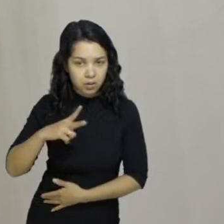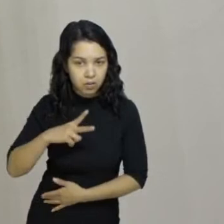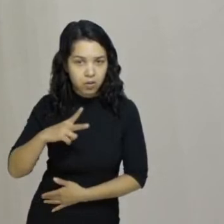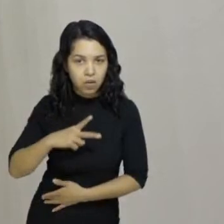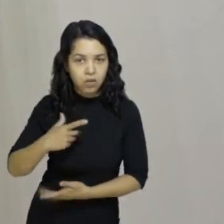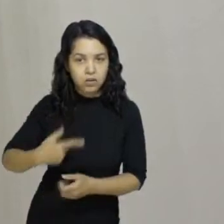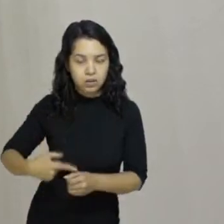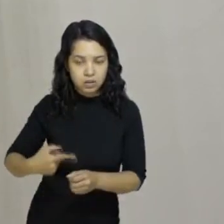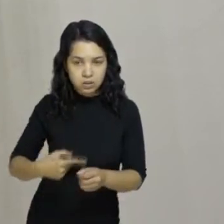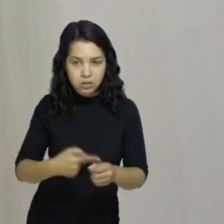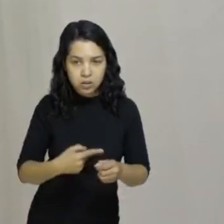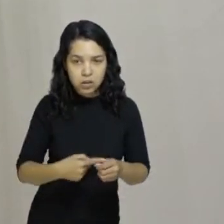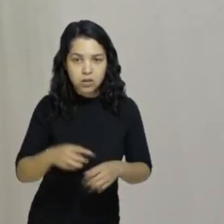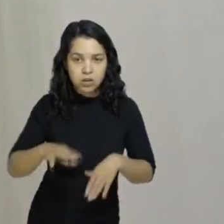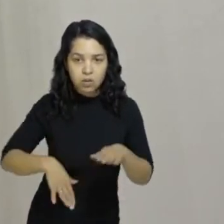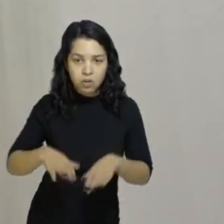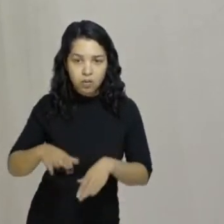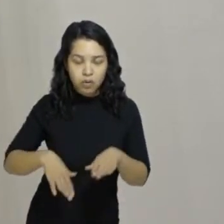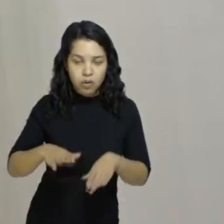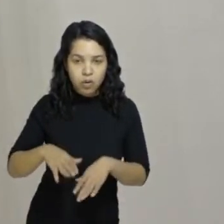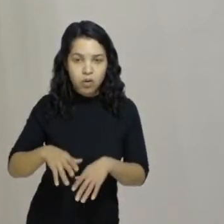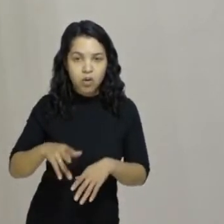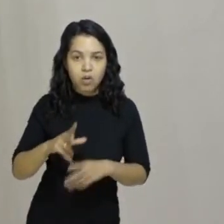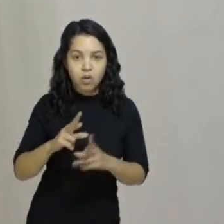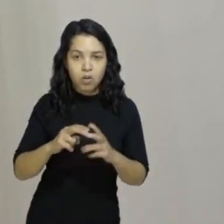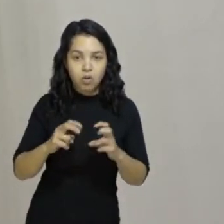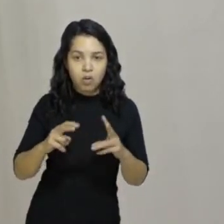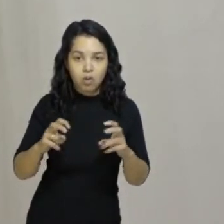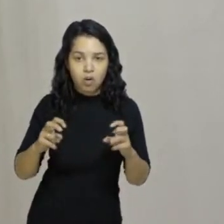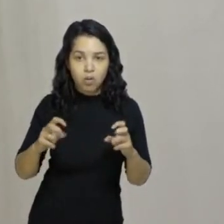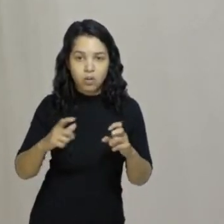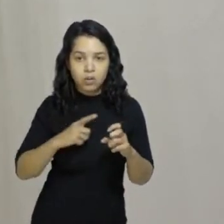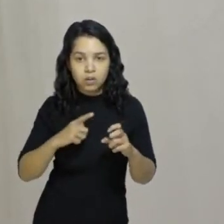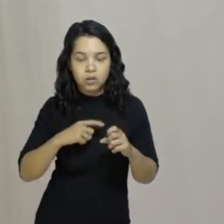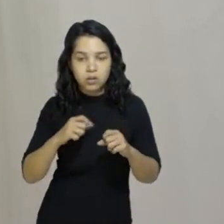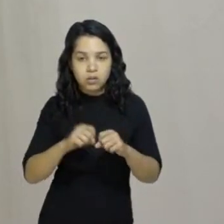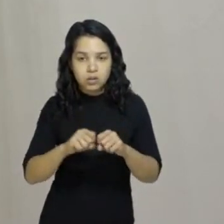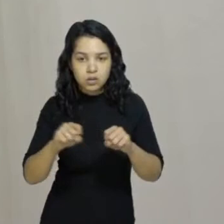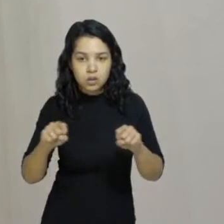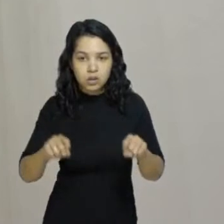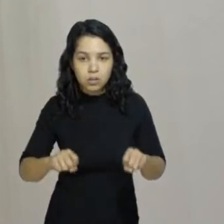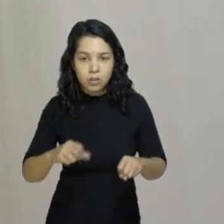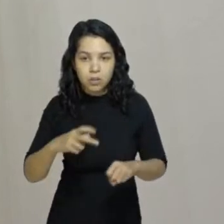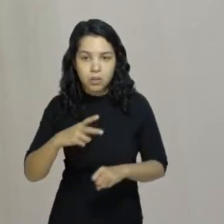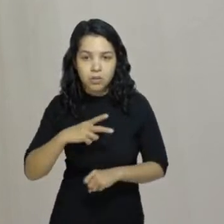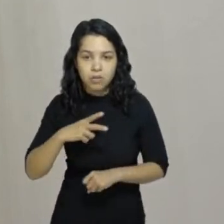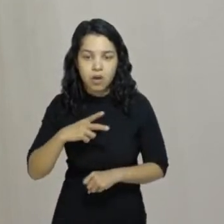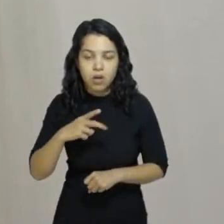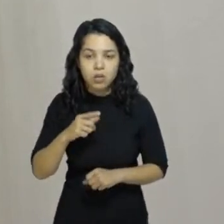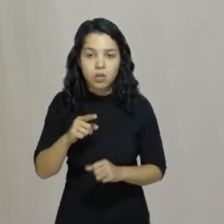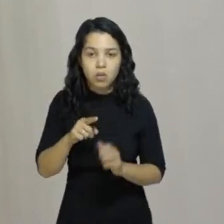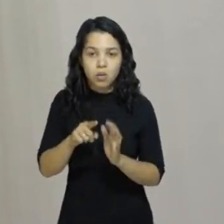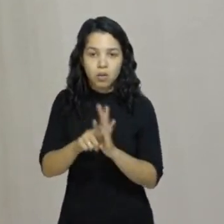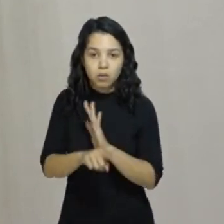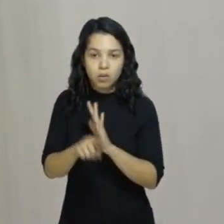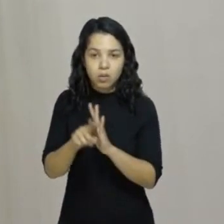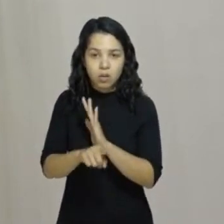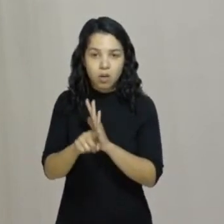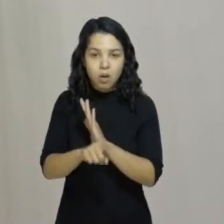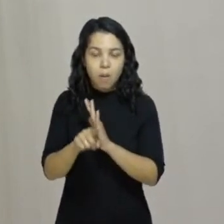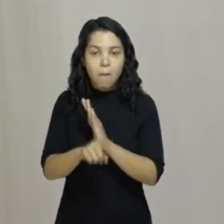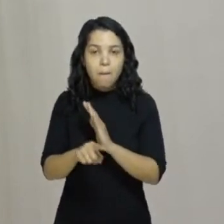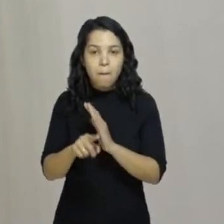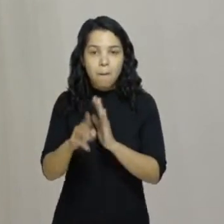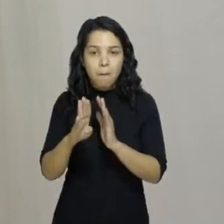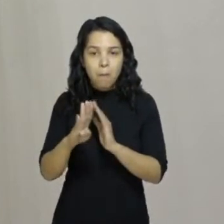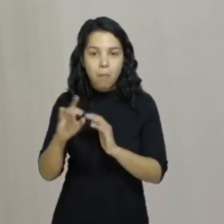talvez Florianópolis pudesse ter um sistema privado no questiono isso mas Blumenau tem sistema privado eu não sei de Jaraguá